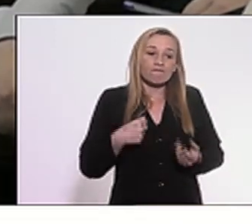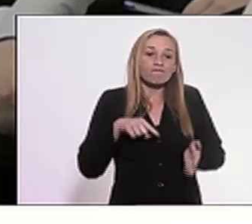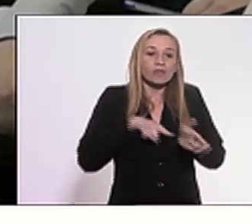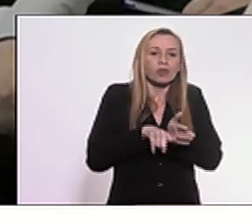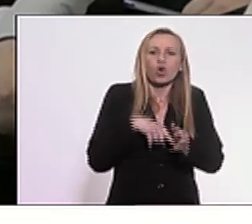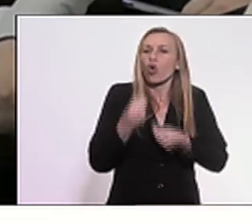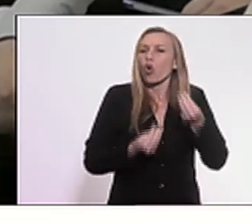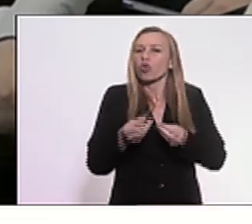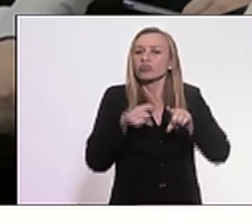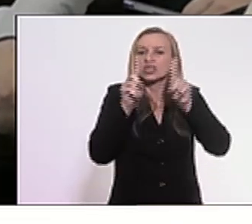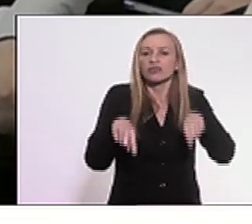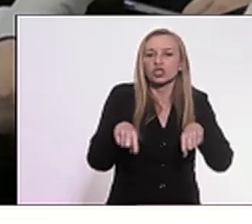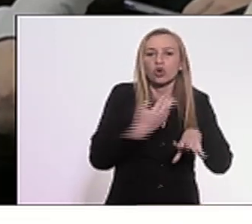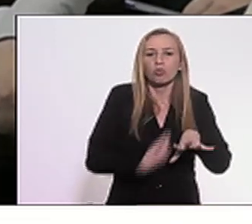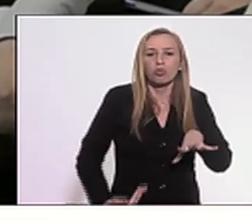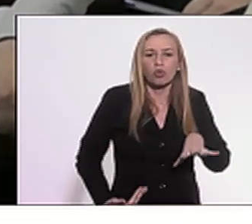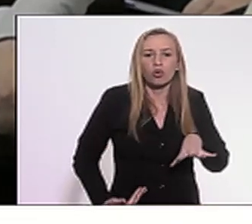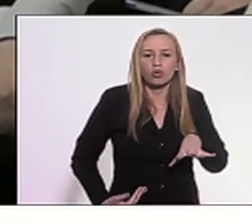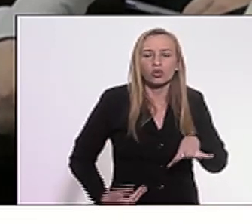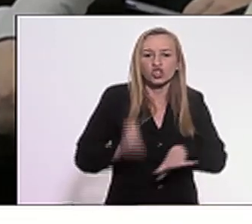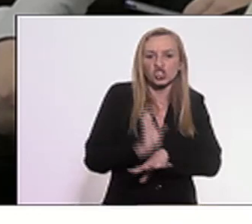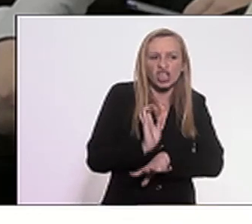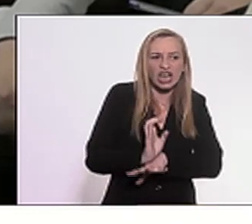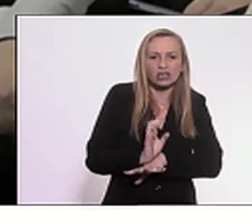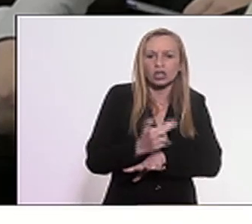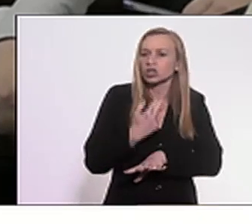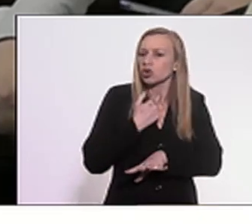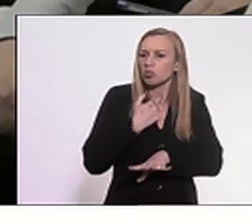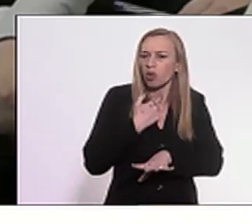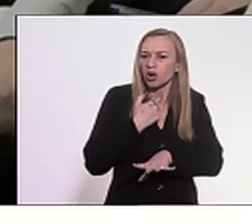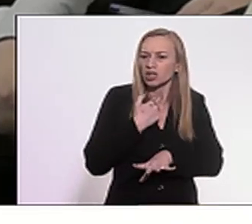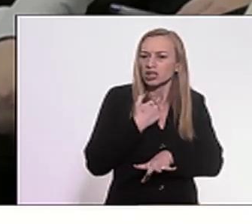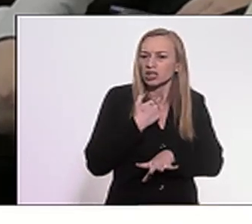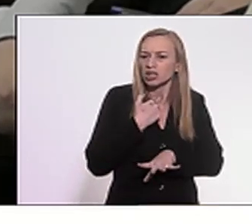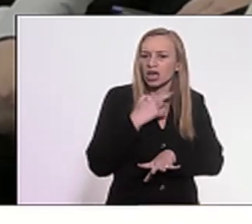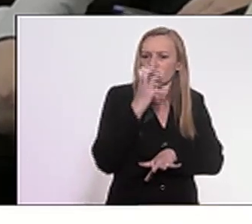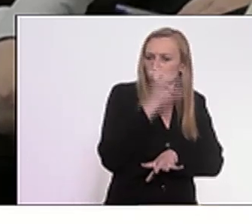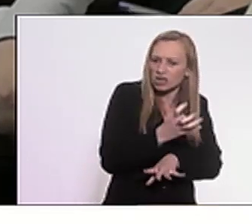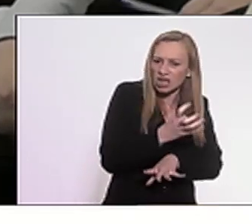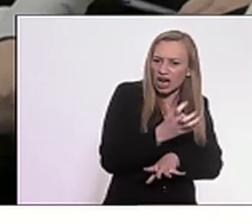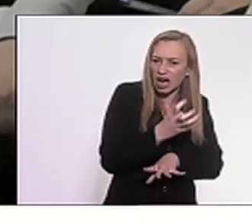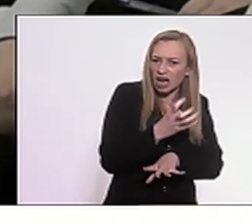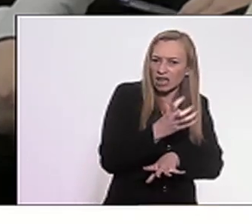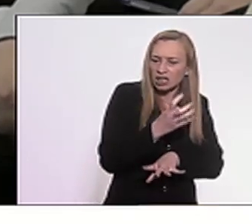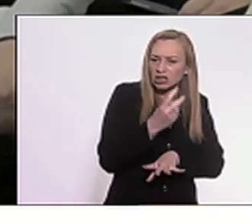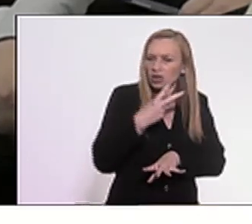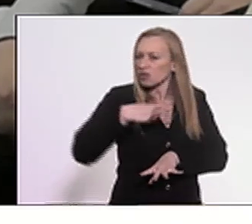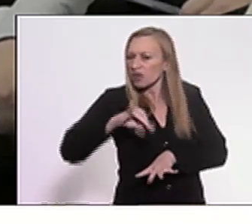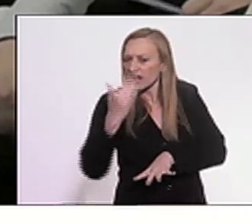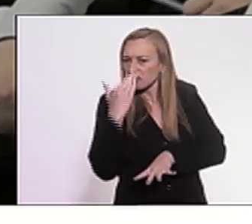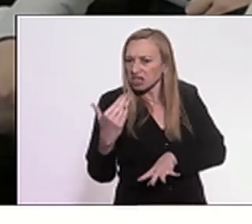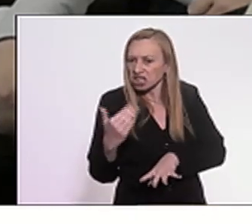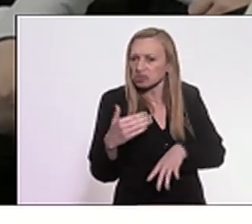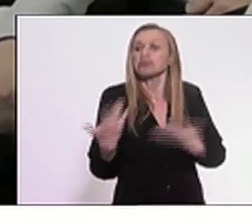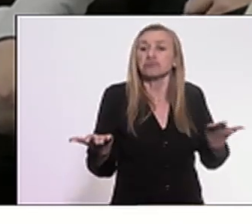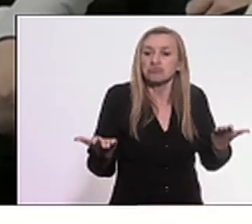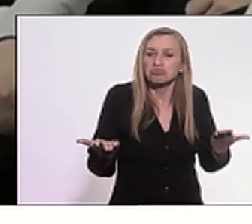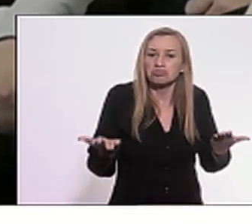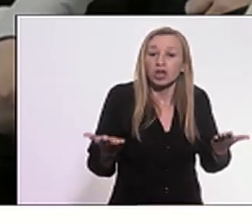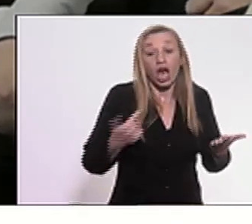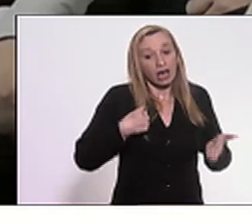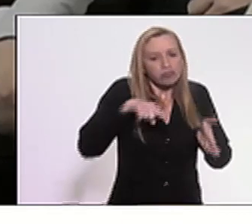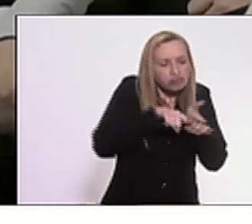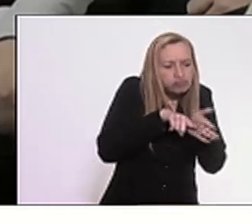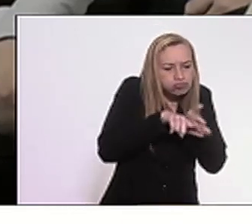Como é que um servidor público que é estável e pode denunciar, não leva uma denúncia à frente? Aí a gente fica investigando, né? Quer dizer, nessa comissão eu